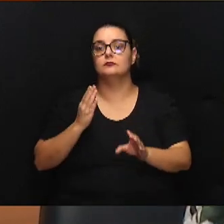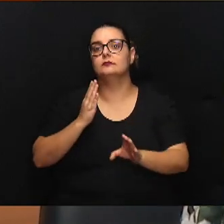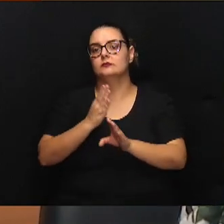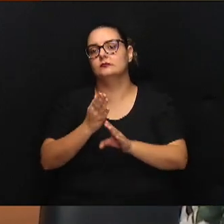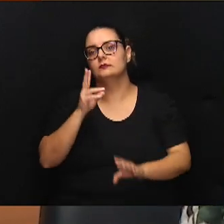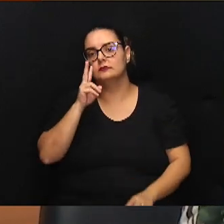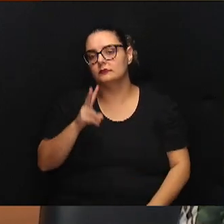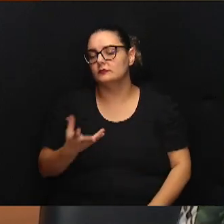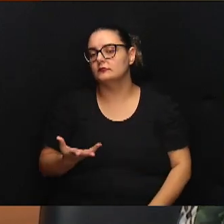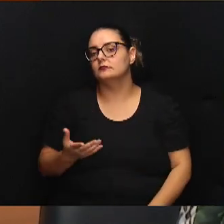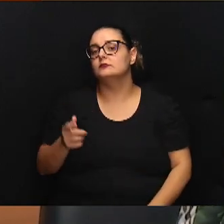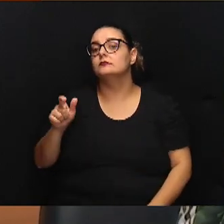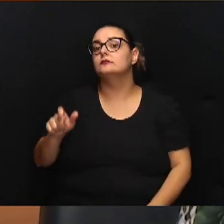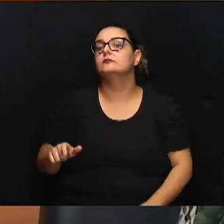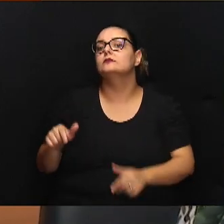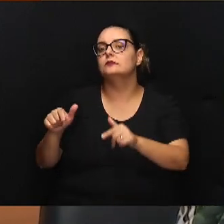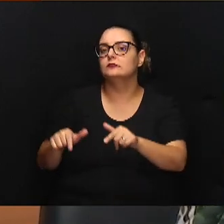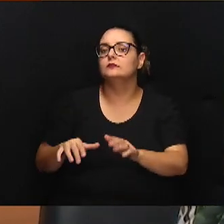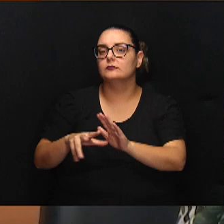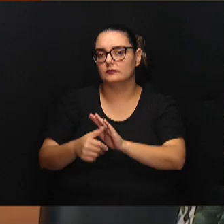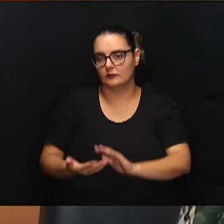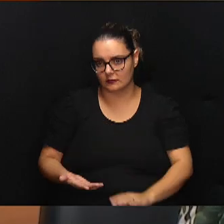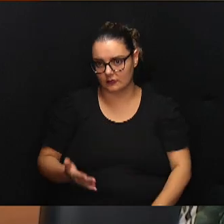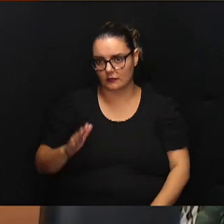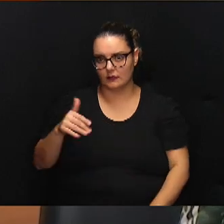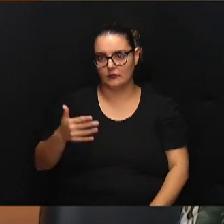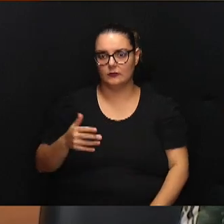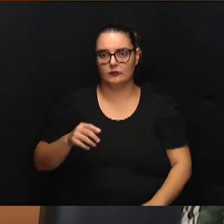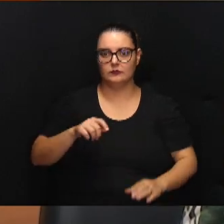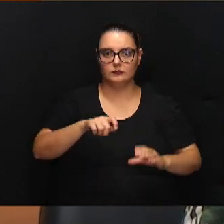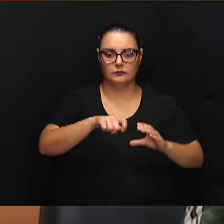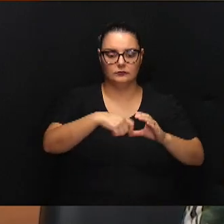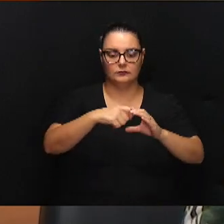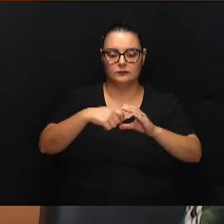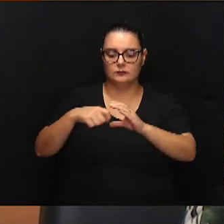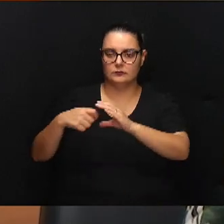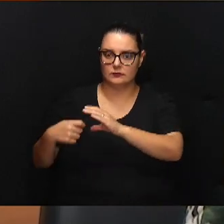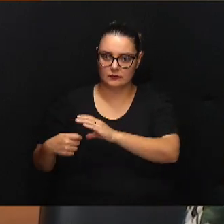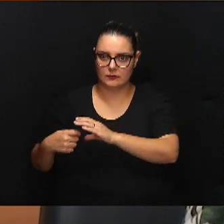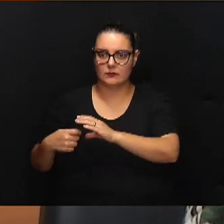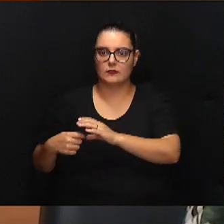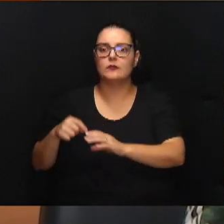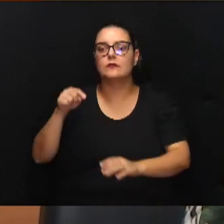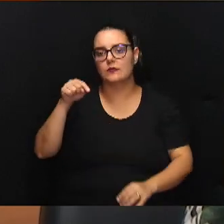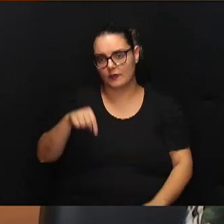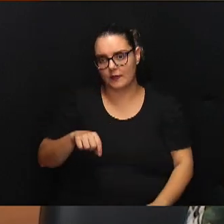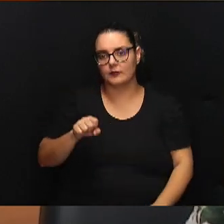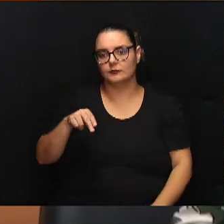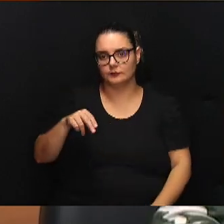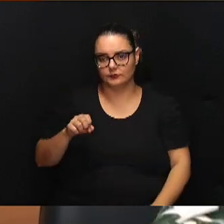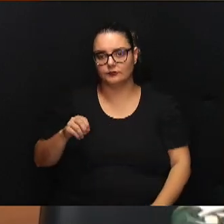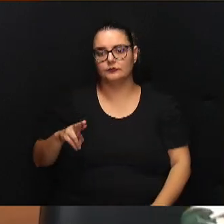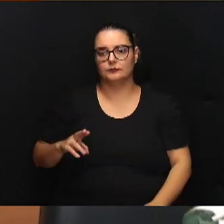realmente onde é que está o ladrão? Onde é que ele quando você vê o filme, você vê a câmera. É isso, esse sensor permite isso. É para